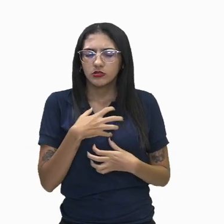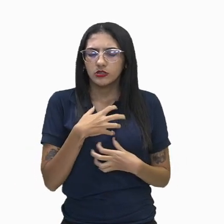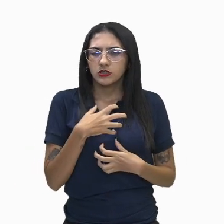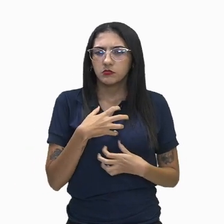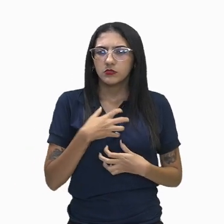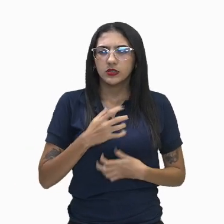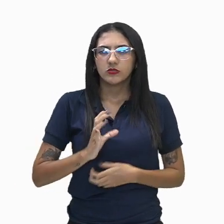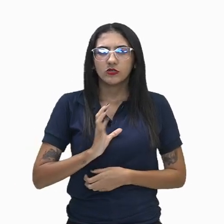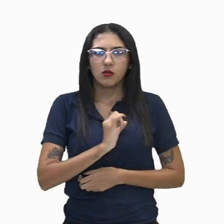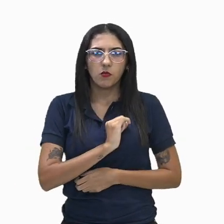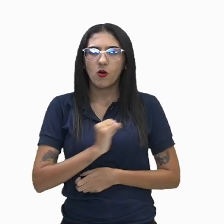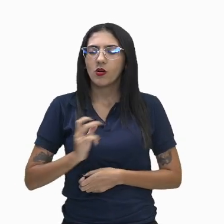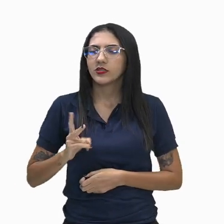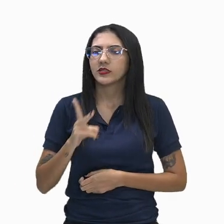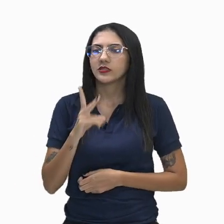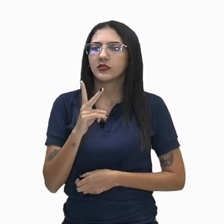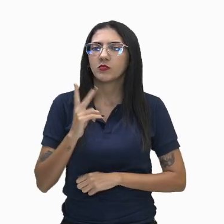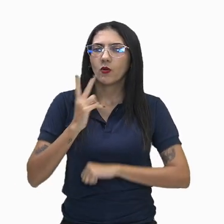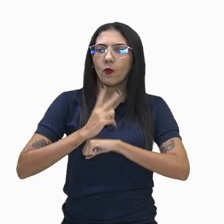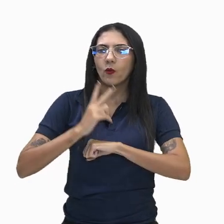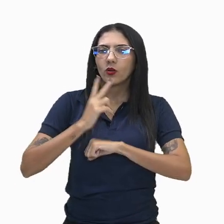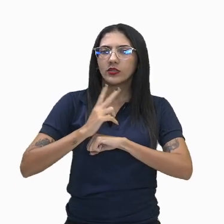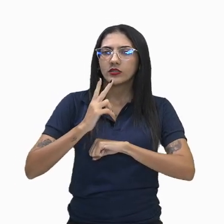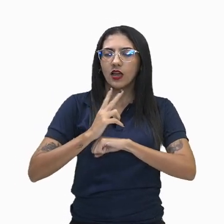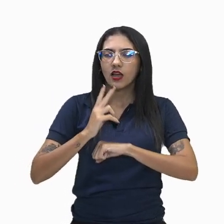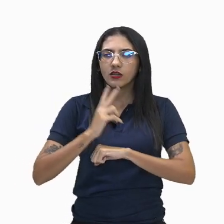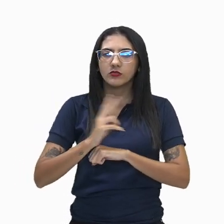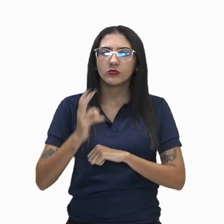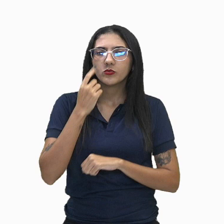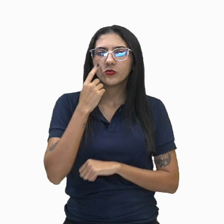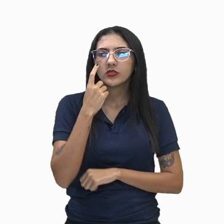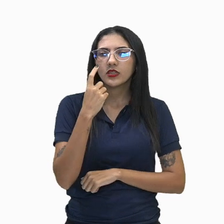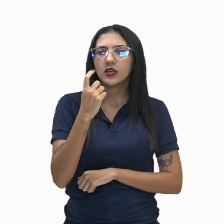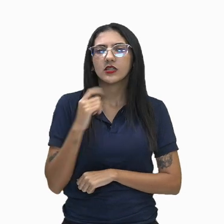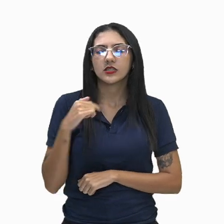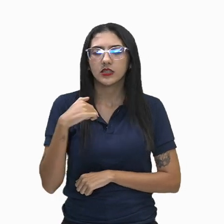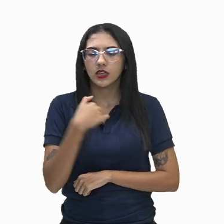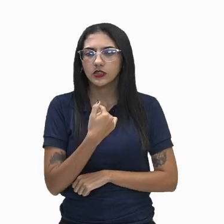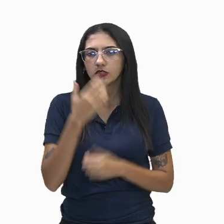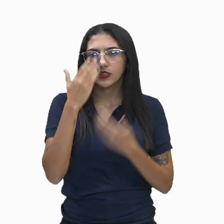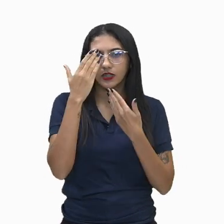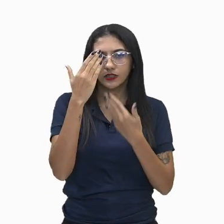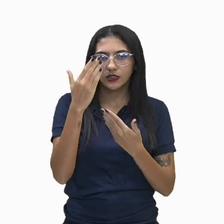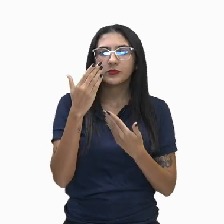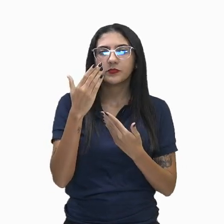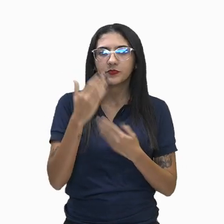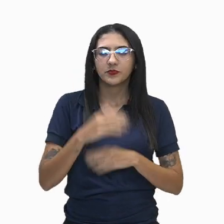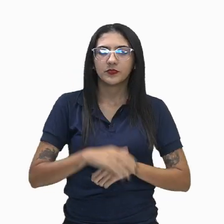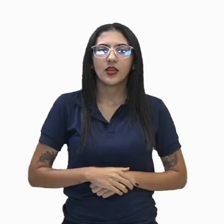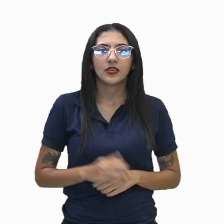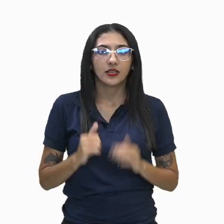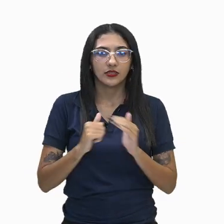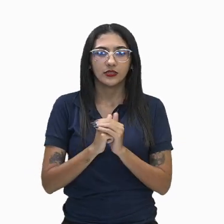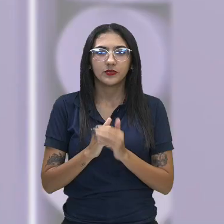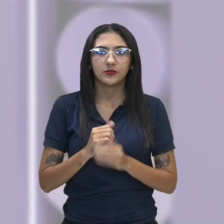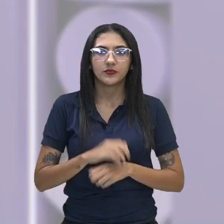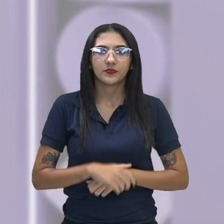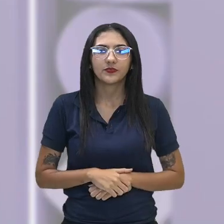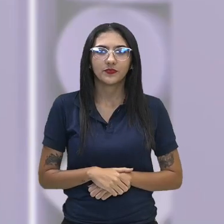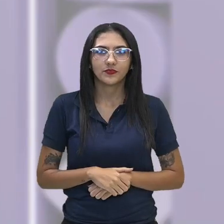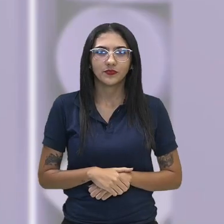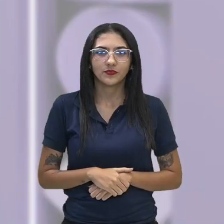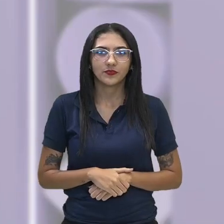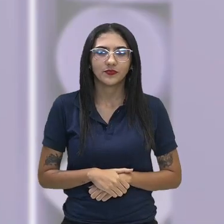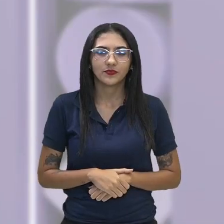seja sempre saciada nos olhares dos quais nos serviremos, que seja assim. Então,